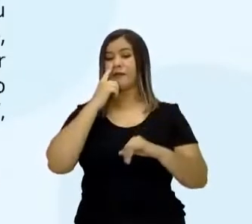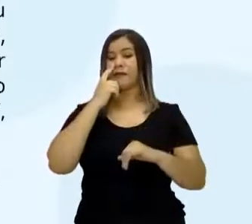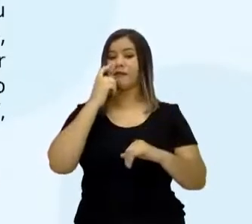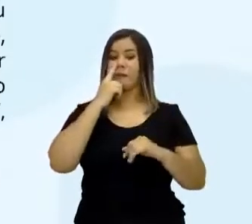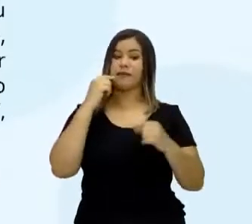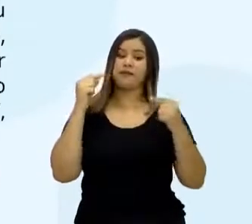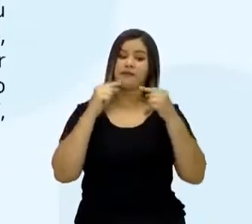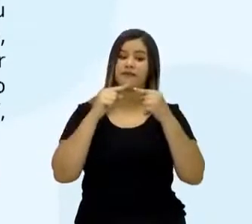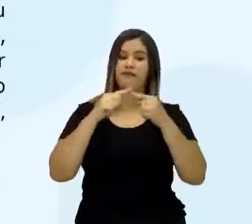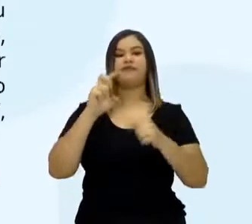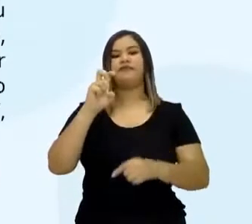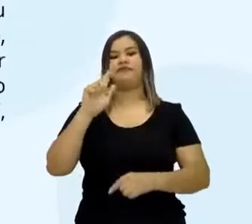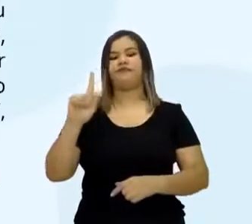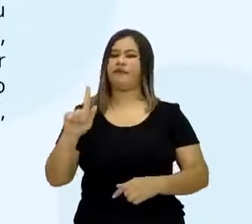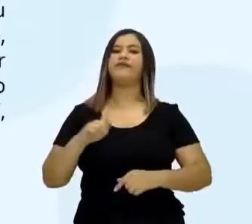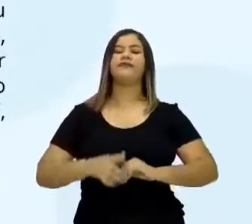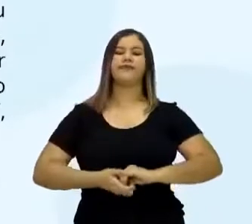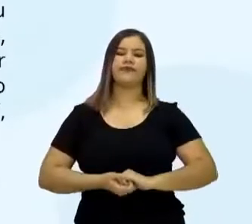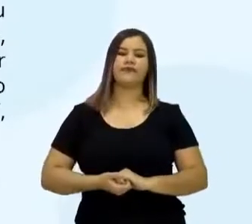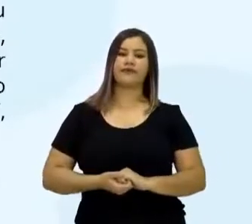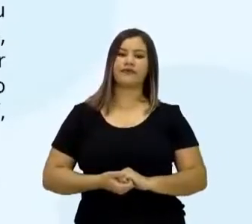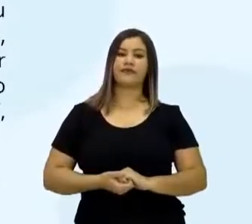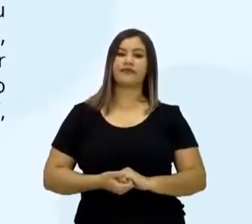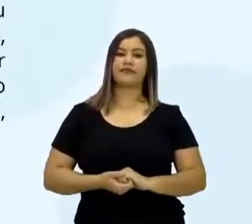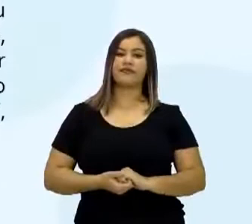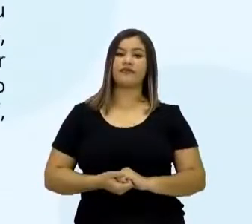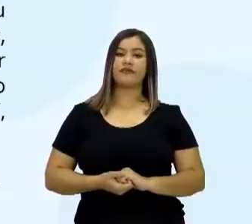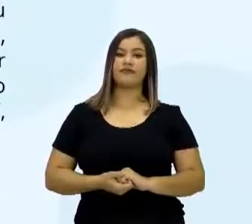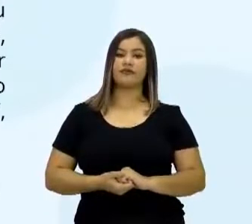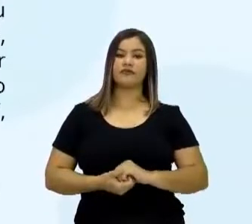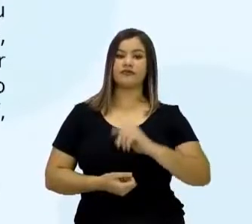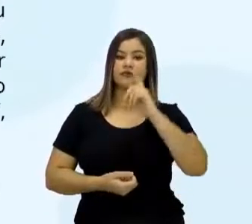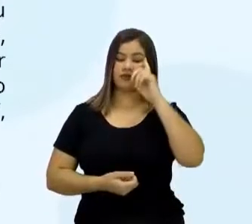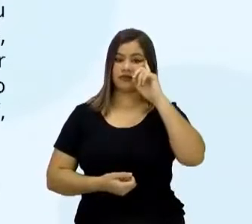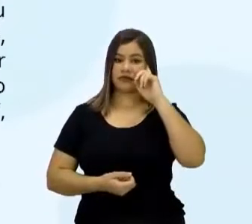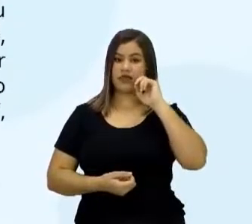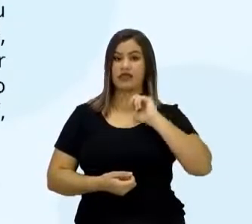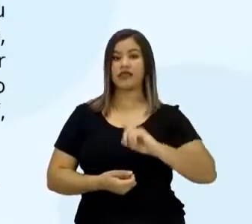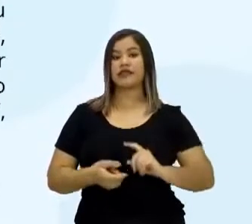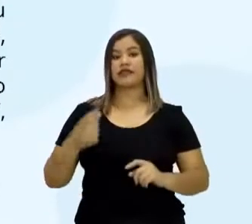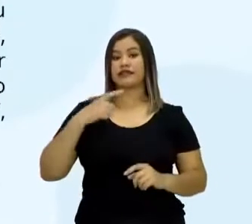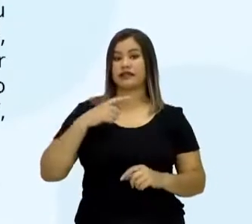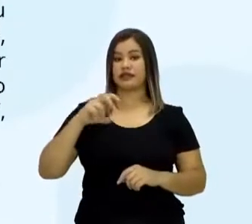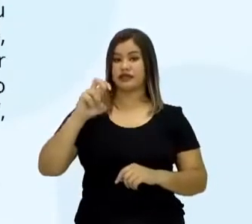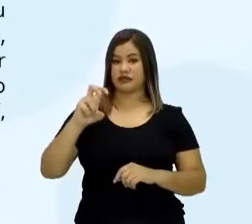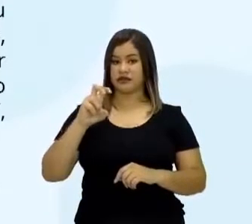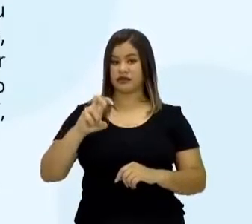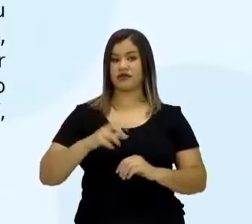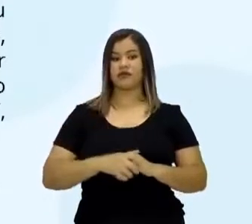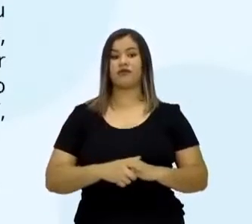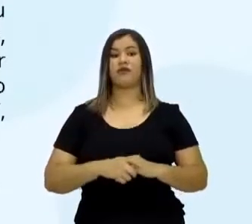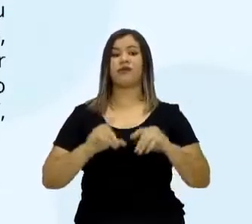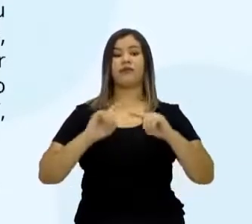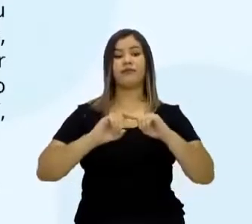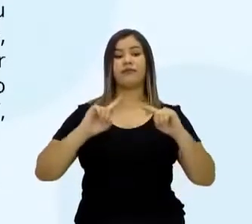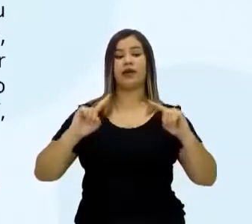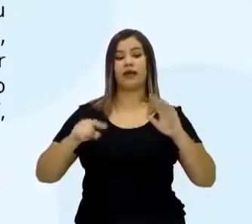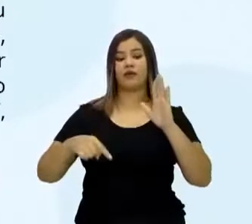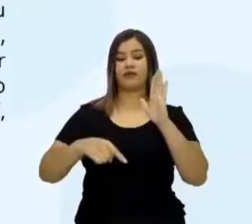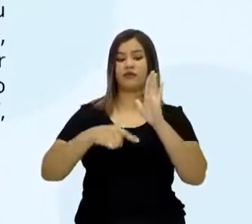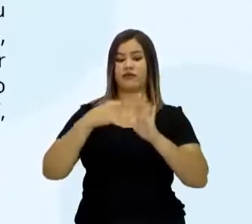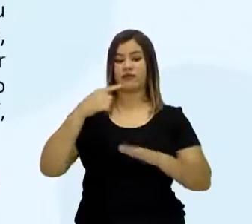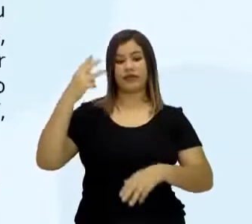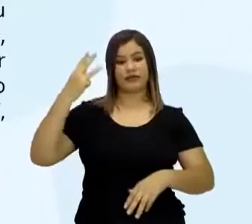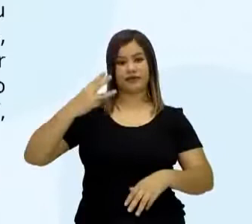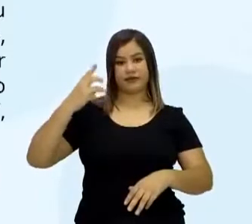sobre 5G, ok? Então, nós temos 5 partes aí. Mas nesse primeiro momento eu deixei só